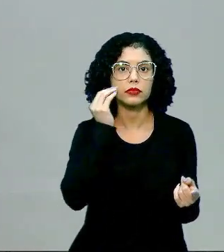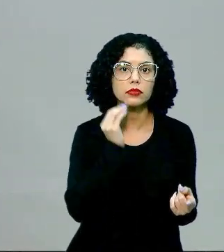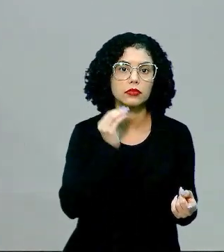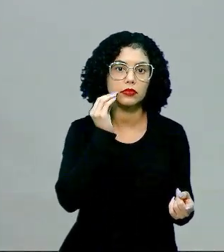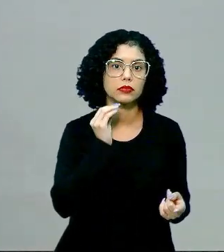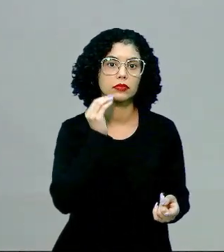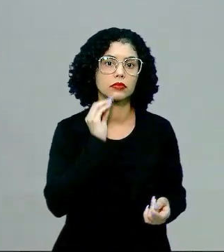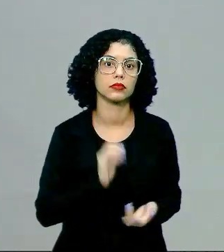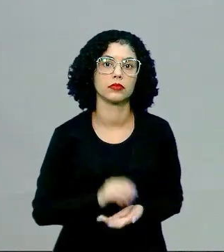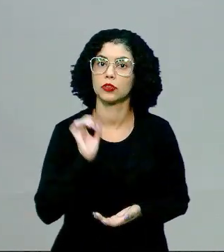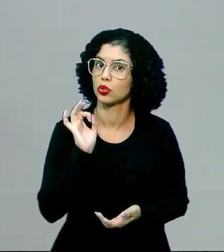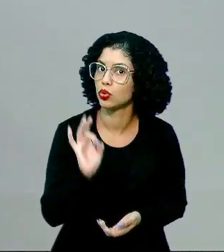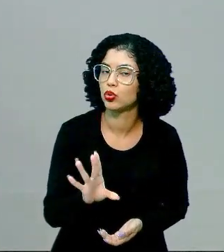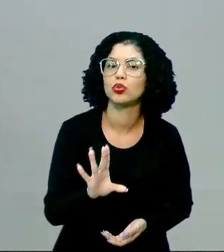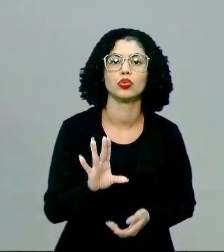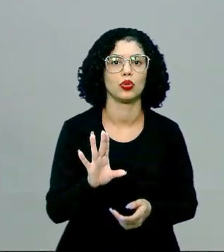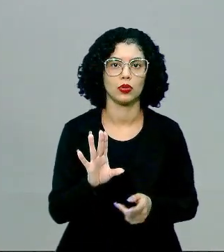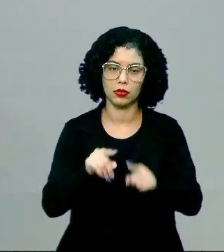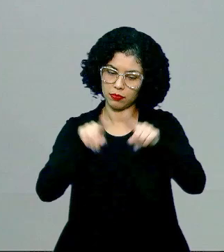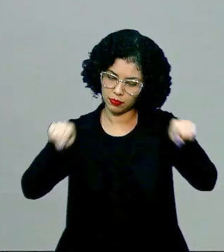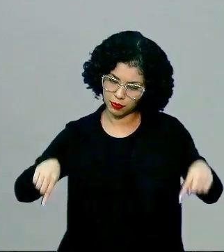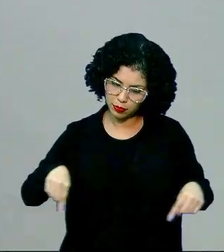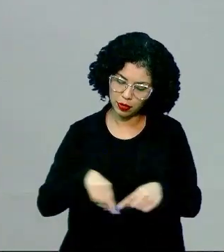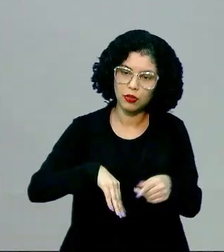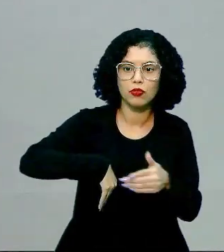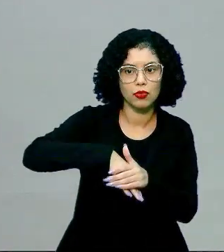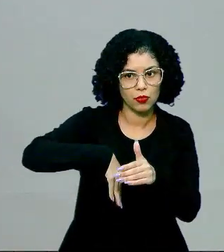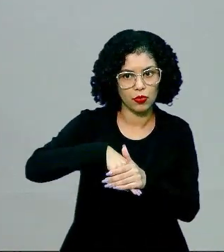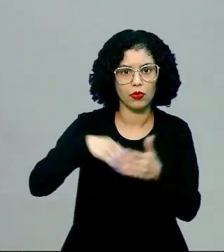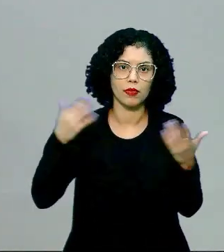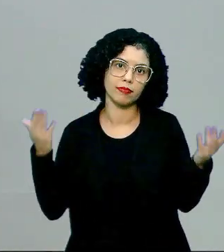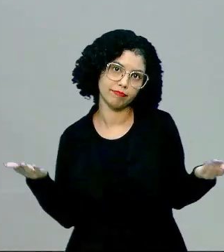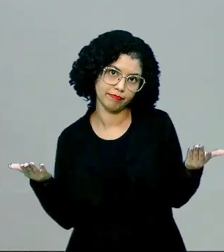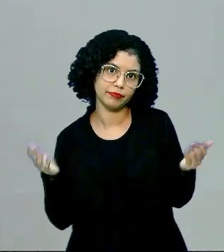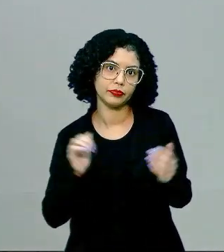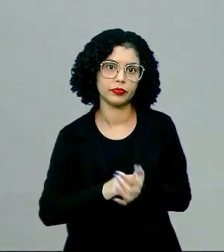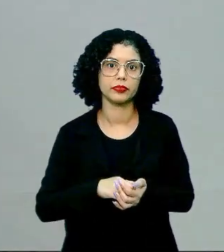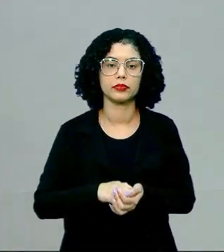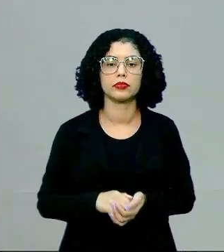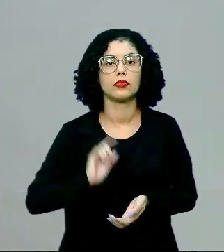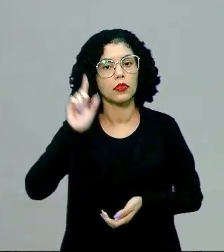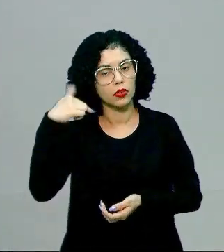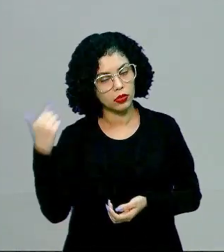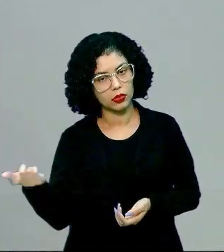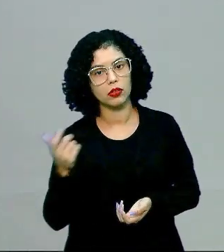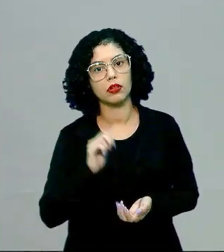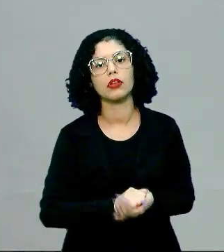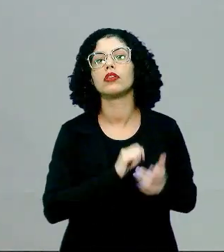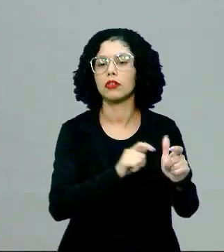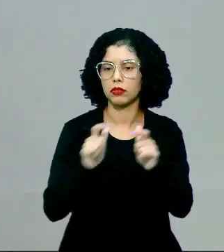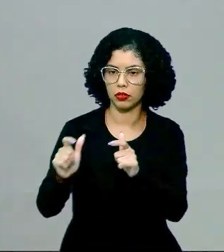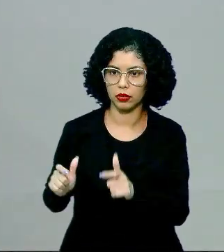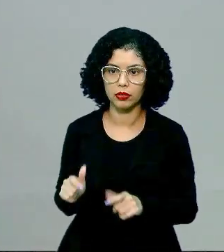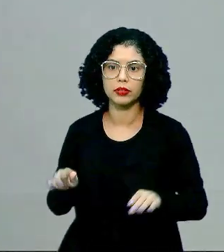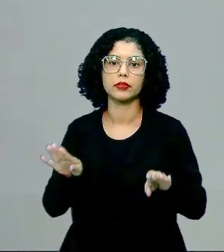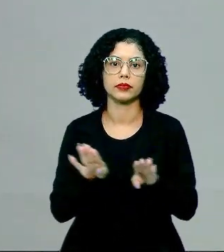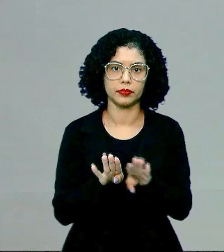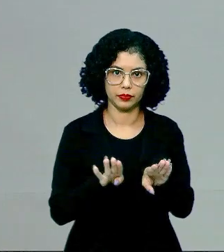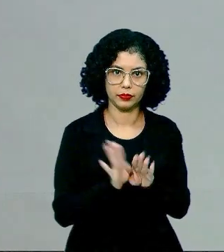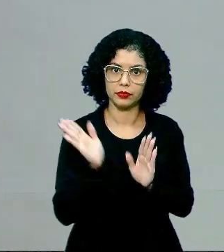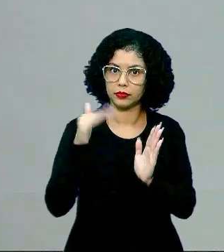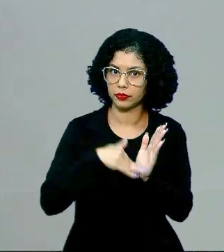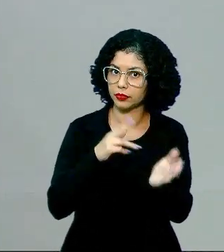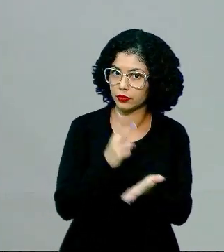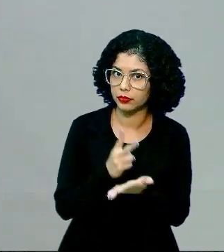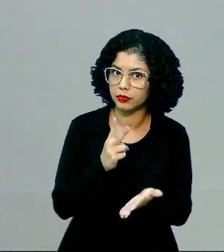tentativas de assédio, elas não ocorrem somente nos estádios de futebol. Outros ambientes,